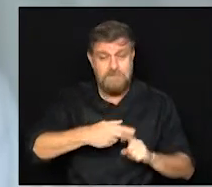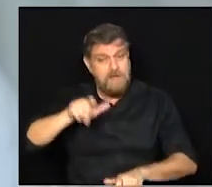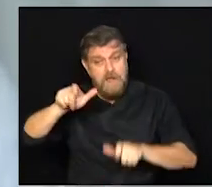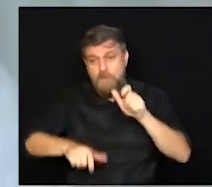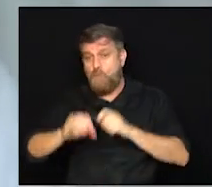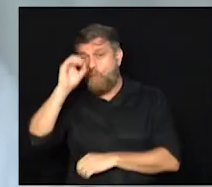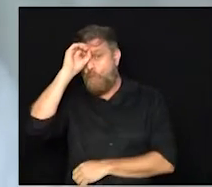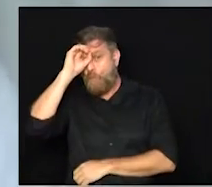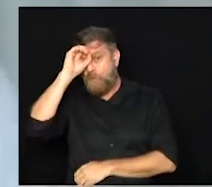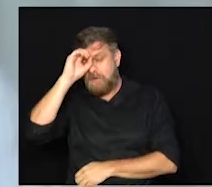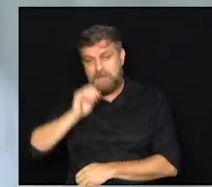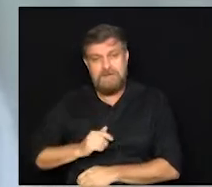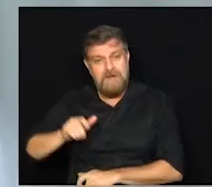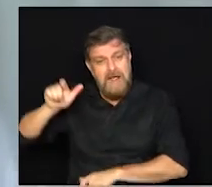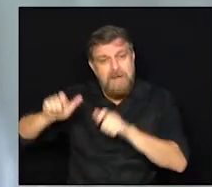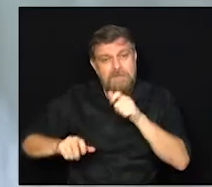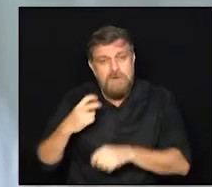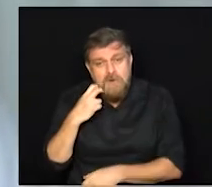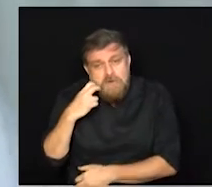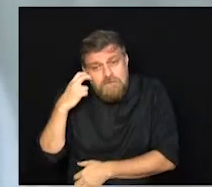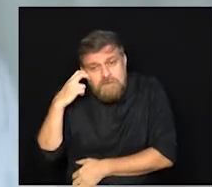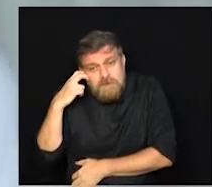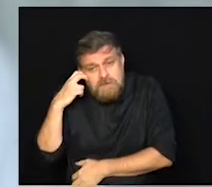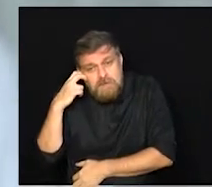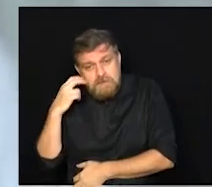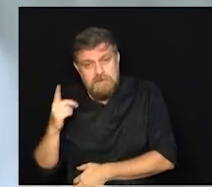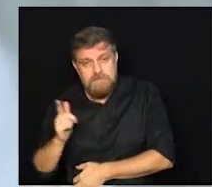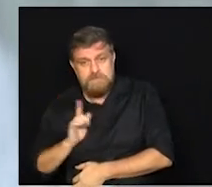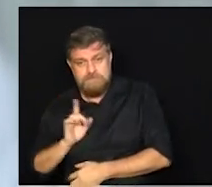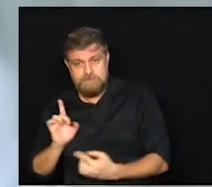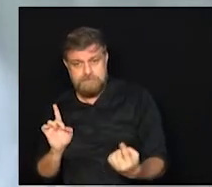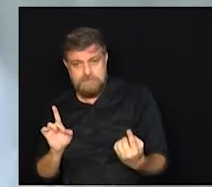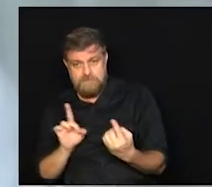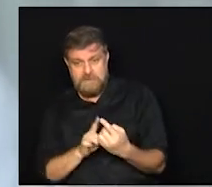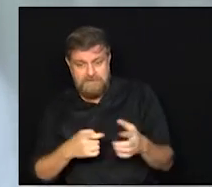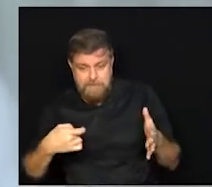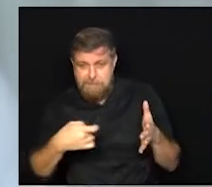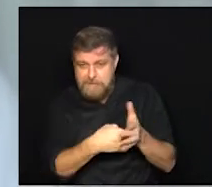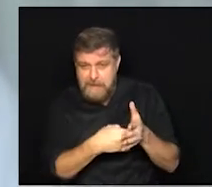E às vezes as pessoas, até por vergonha, Marrom, chega lá para lavrar um boletim de